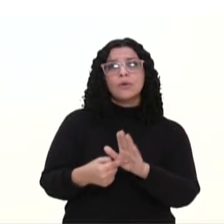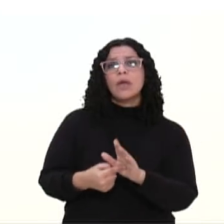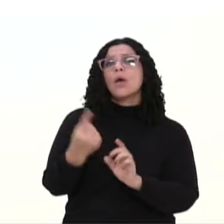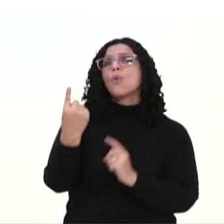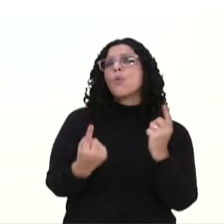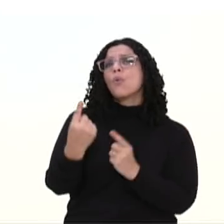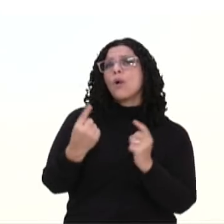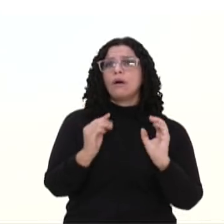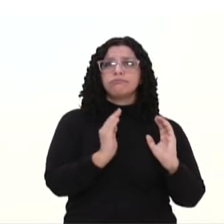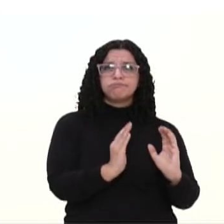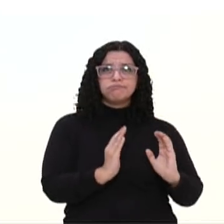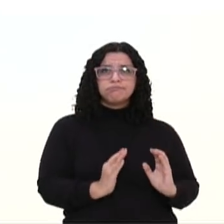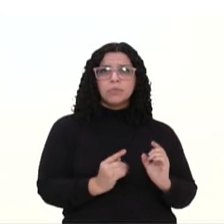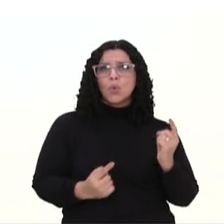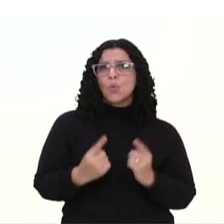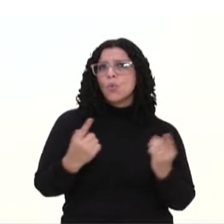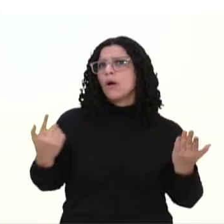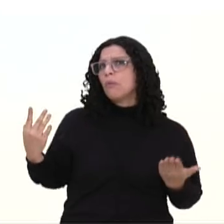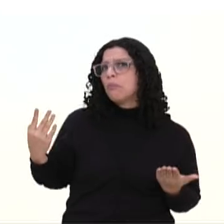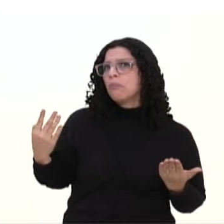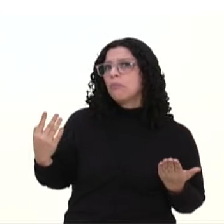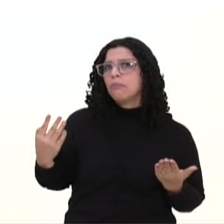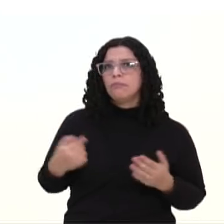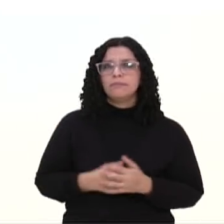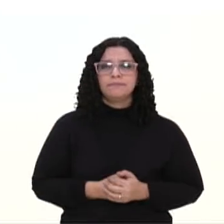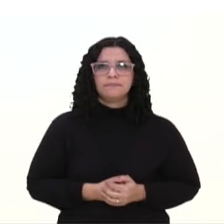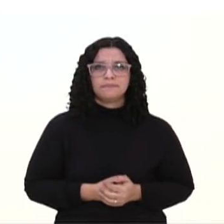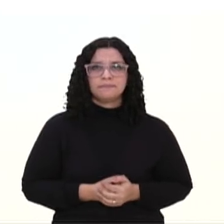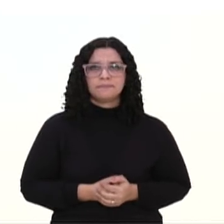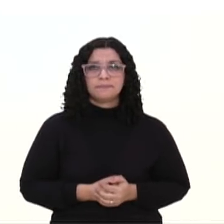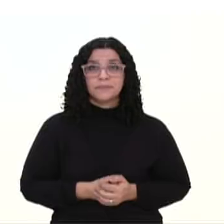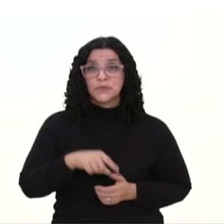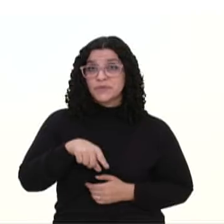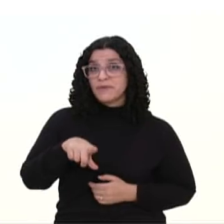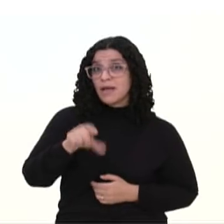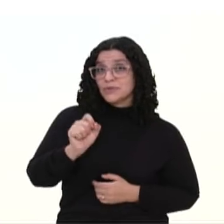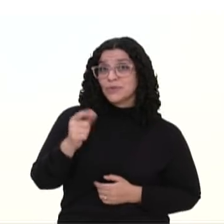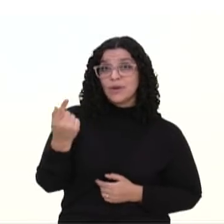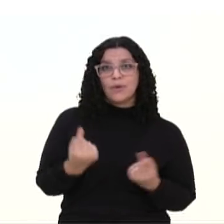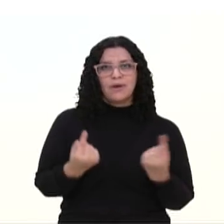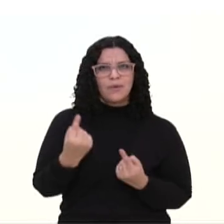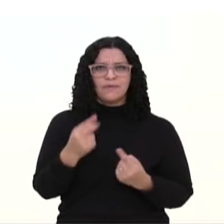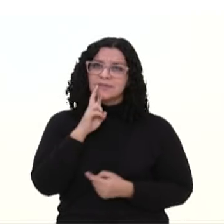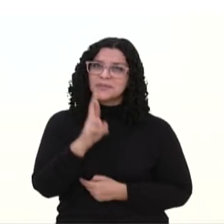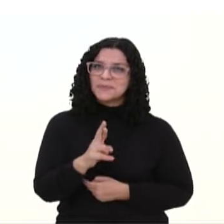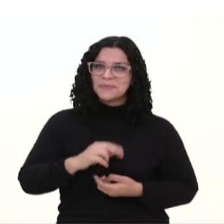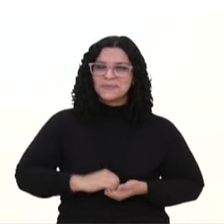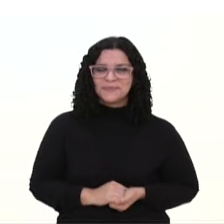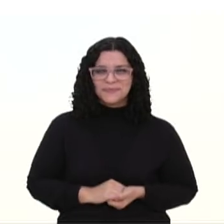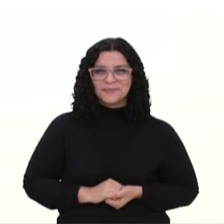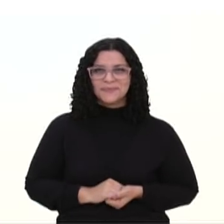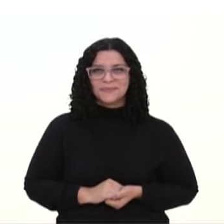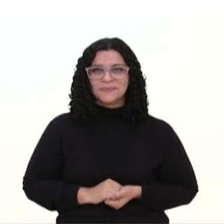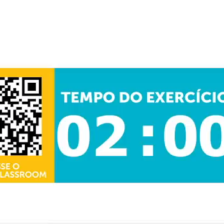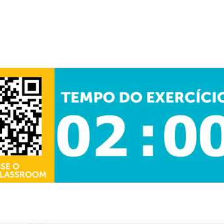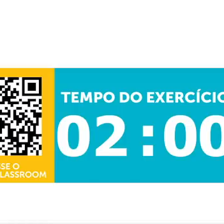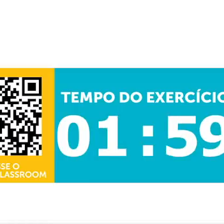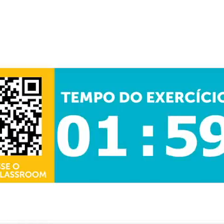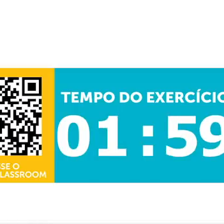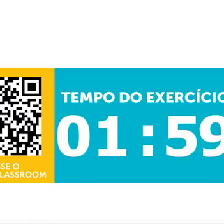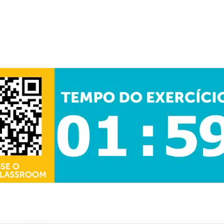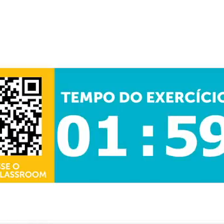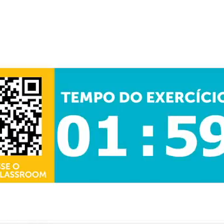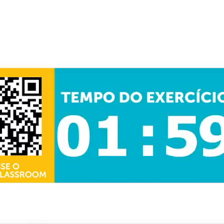orações coordenadas assindéticas, orações coordenadas sindéticas. Com vocês agora.